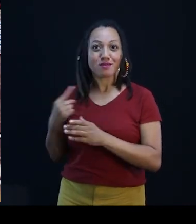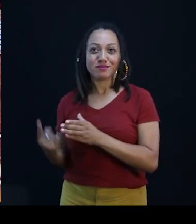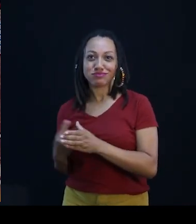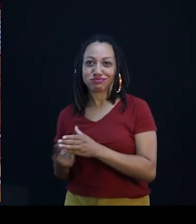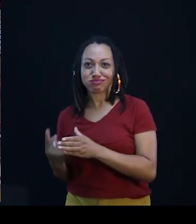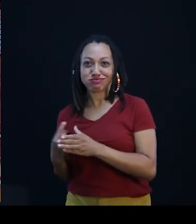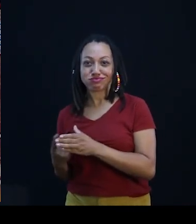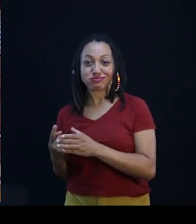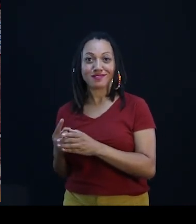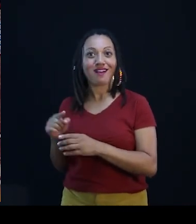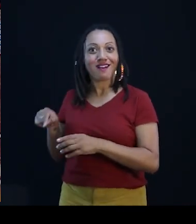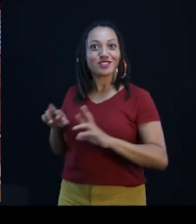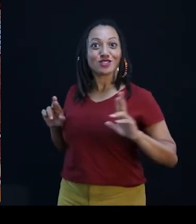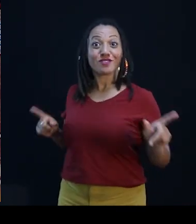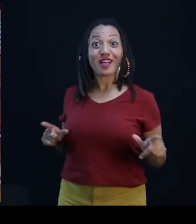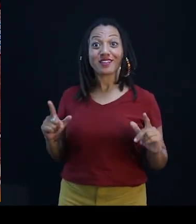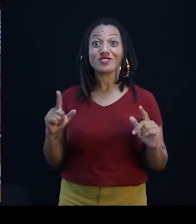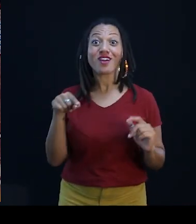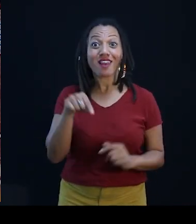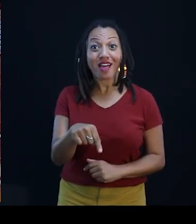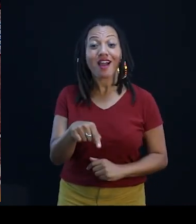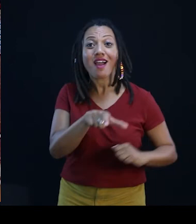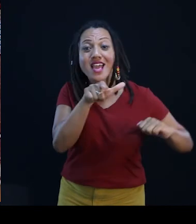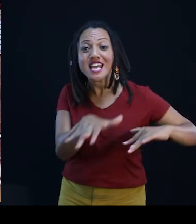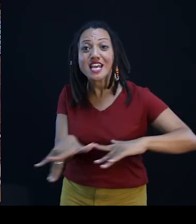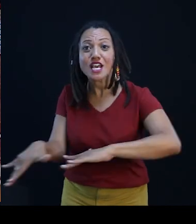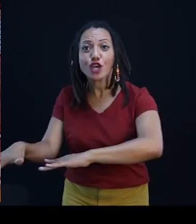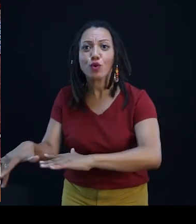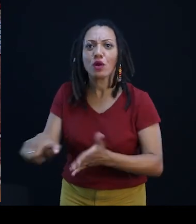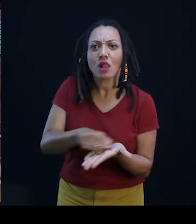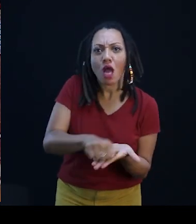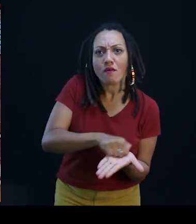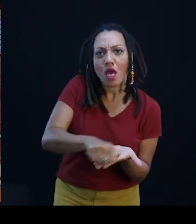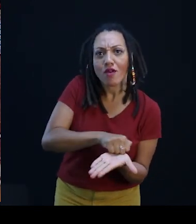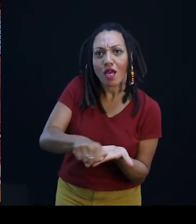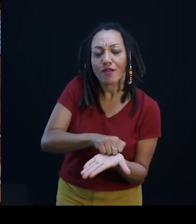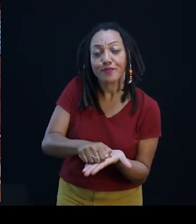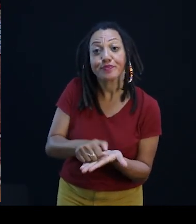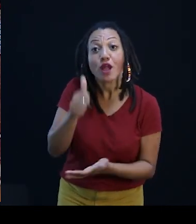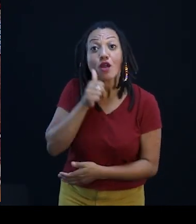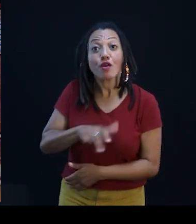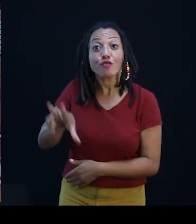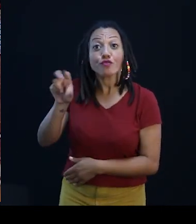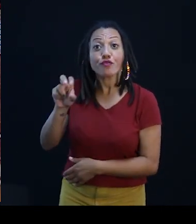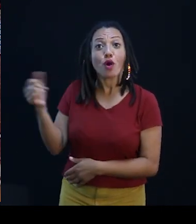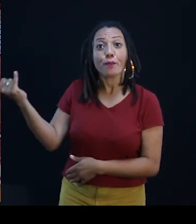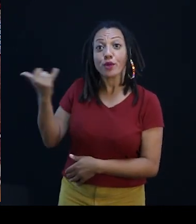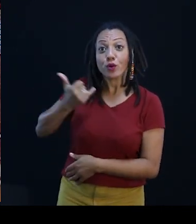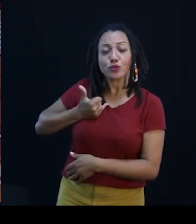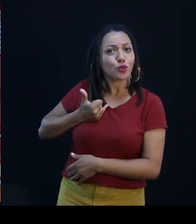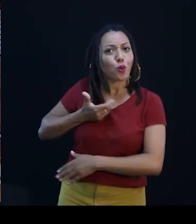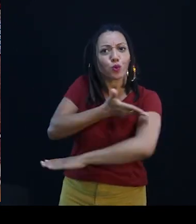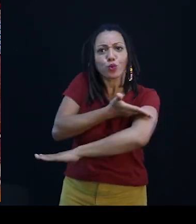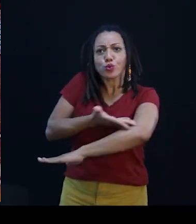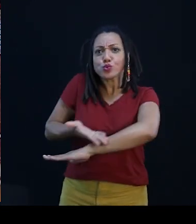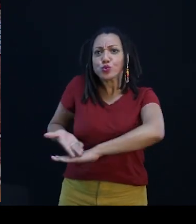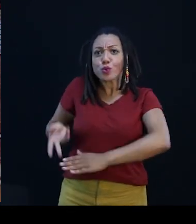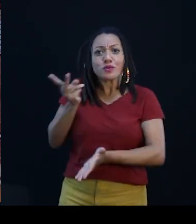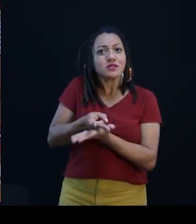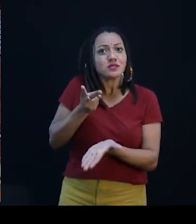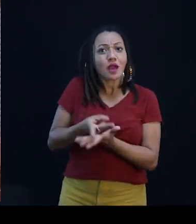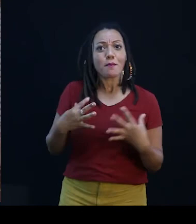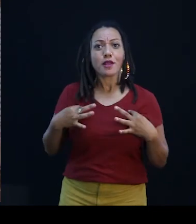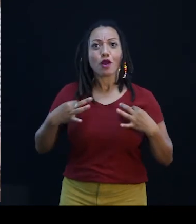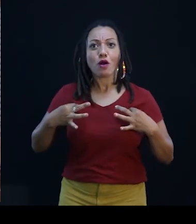na máquina de lavar. Ela foi lavar no rio. Você acredita? Aí a minha avó me contou que antigamente elas lavavam todas as roupas no